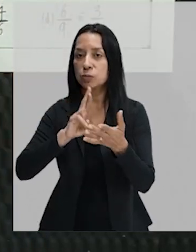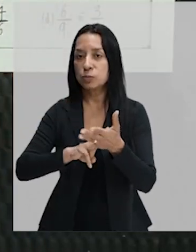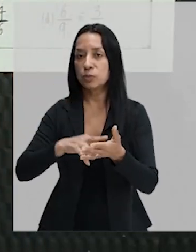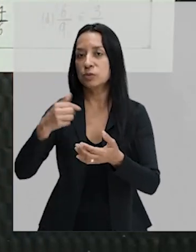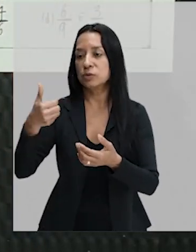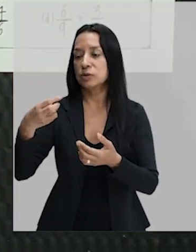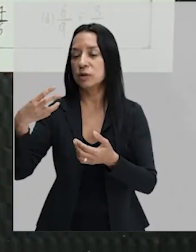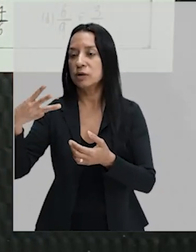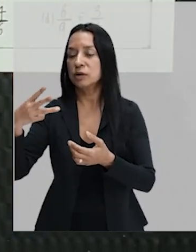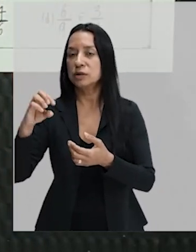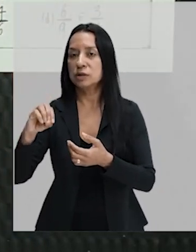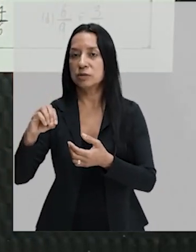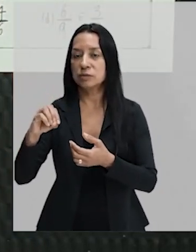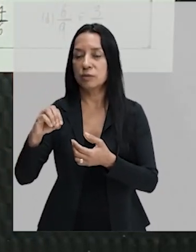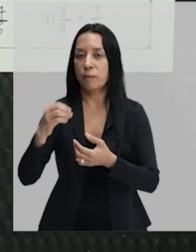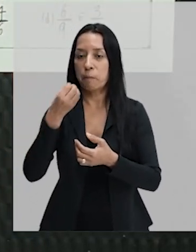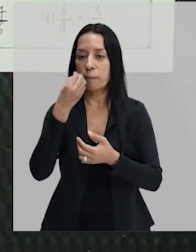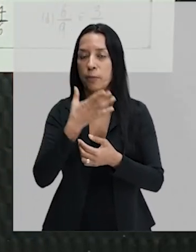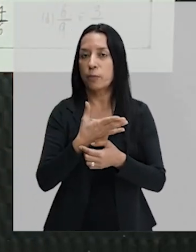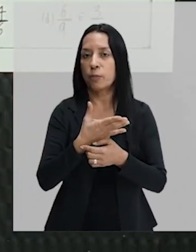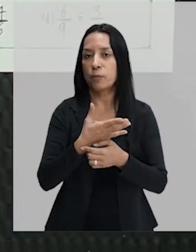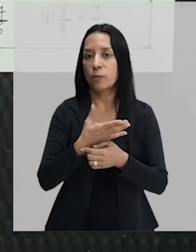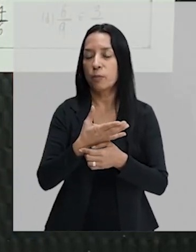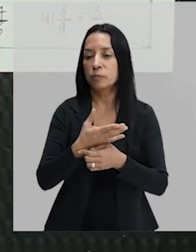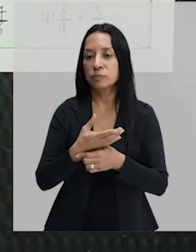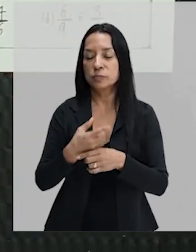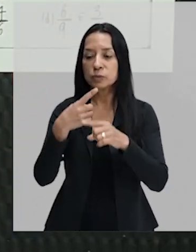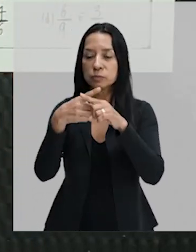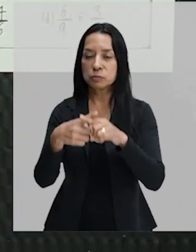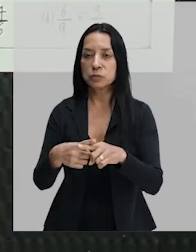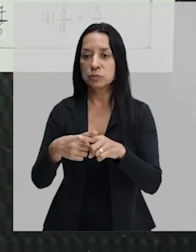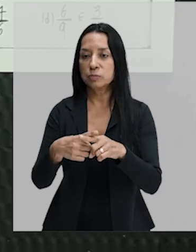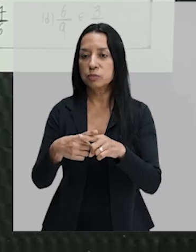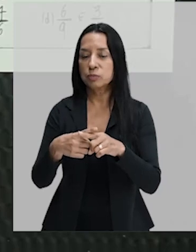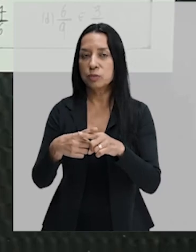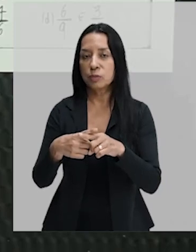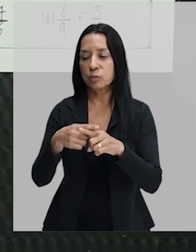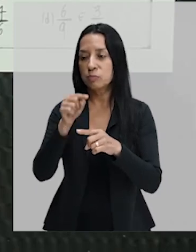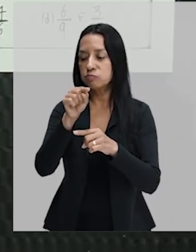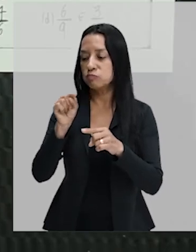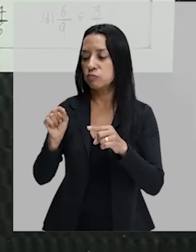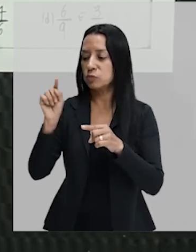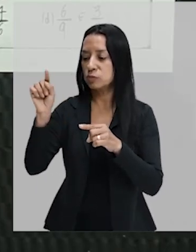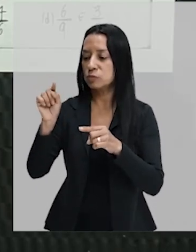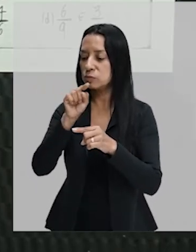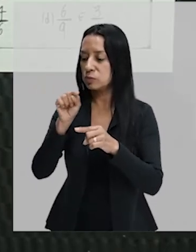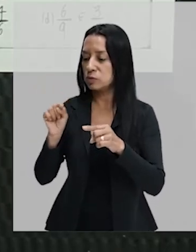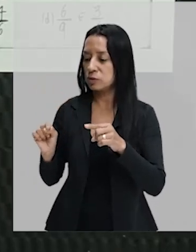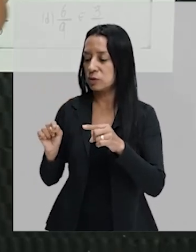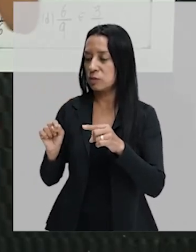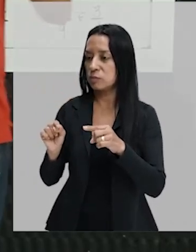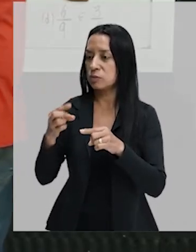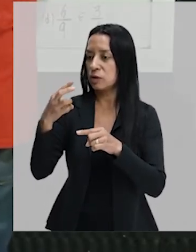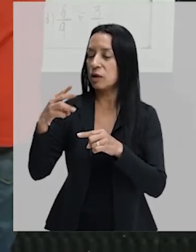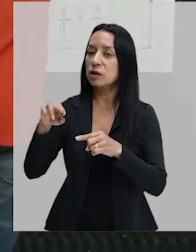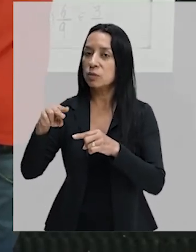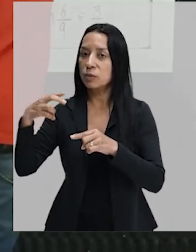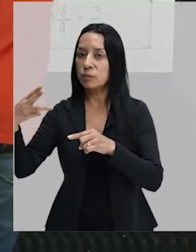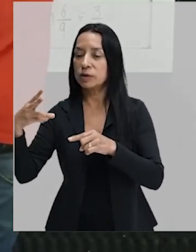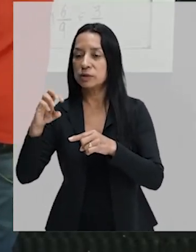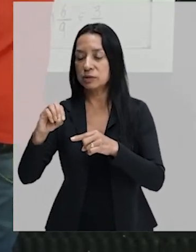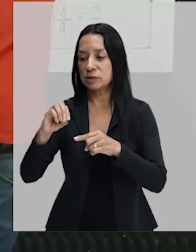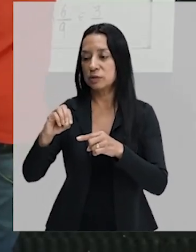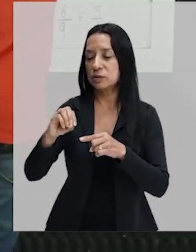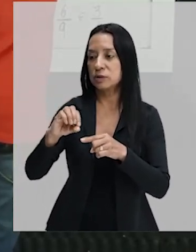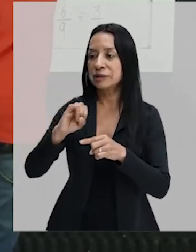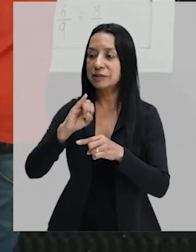Certo? Beleza, multipliquei aí os extremos, deu 30. E se você multiplicar os meios, ó, se eu multiplicar aqui